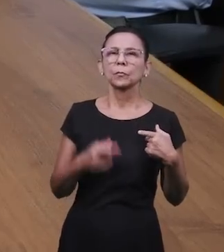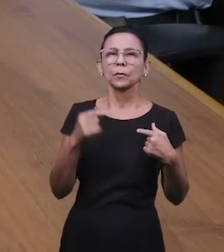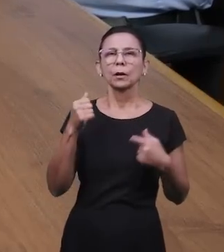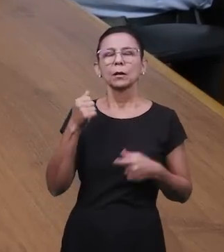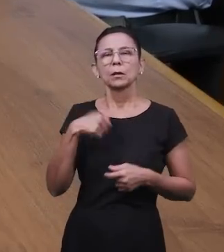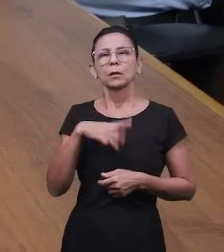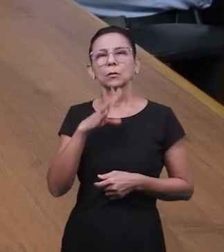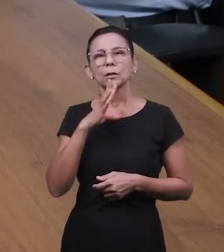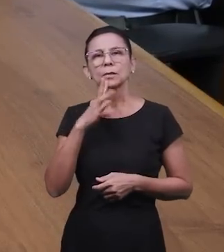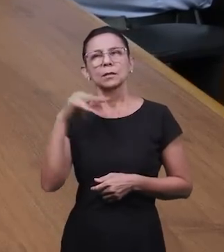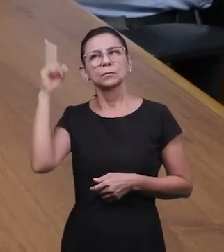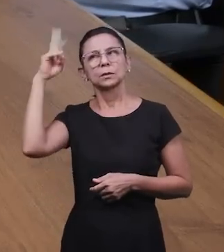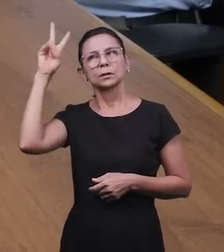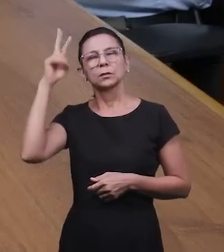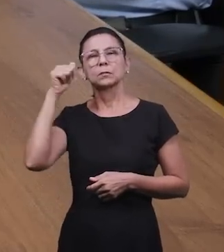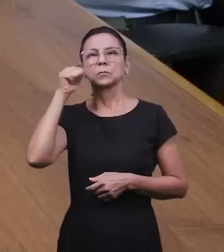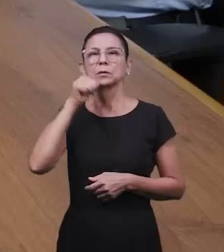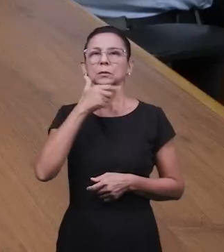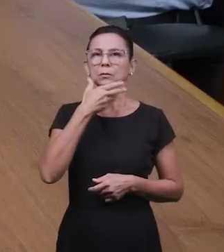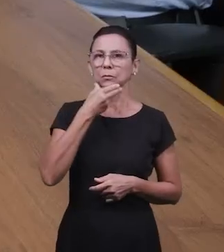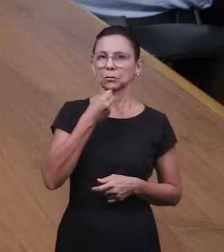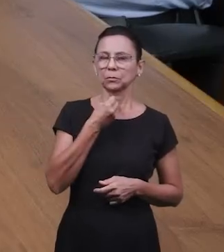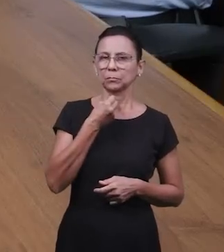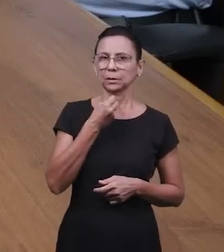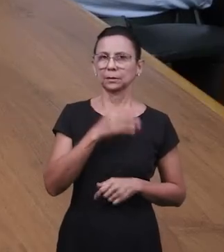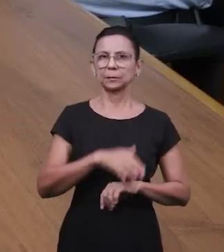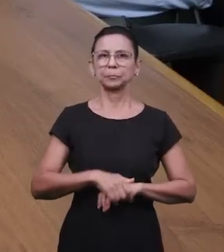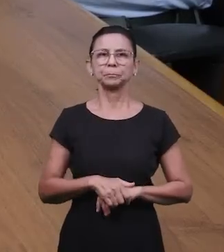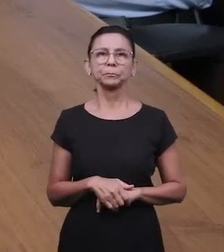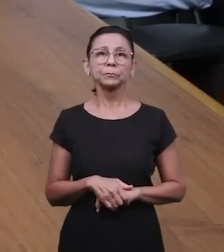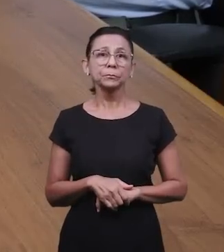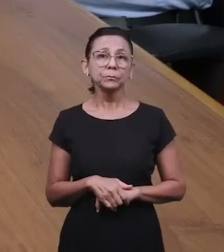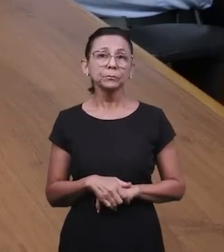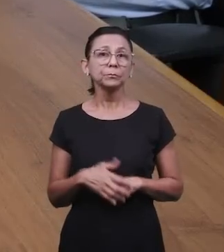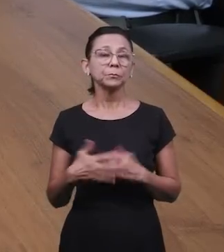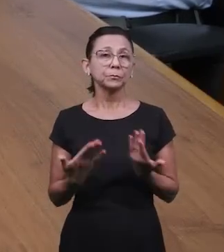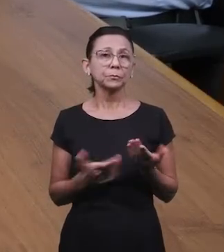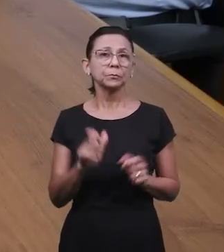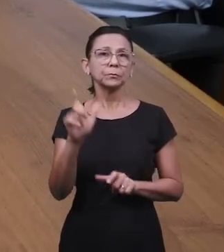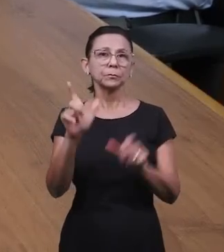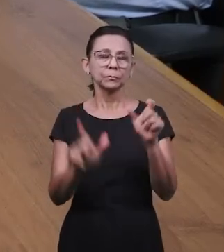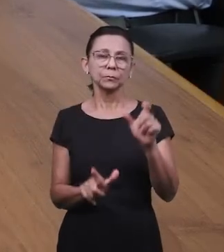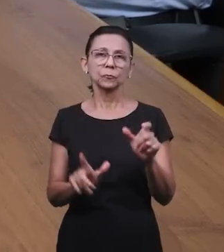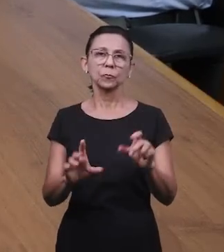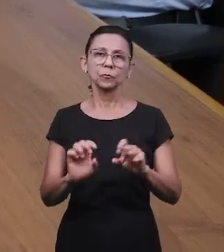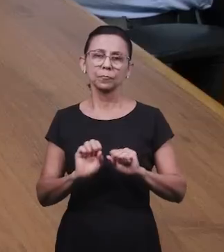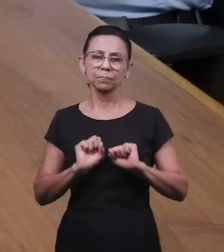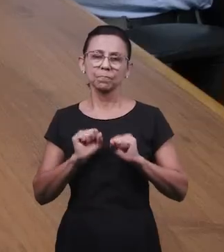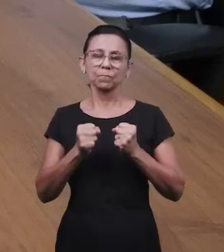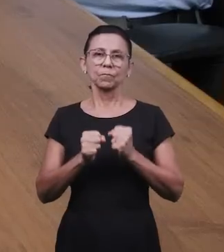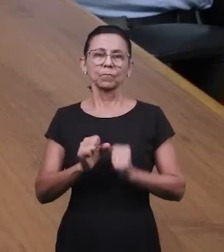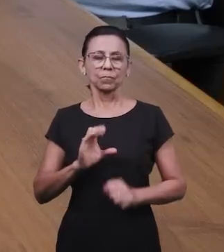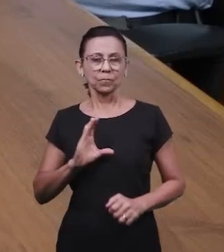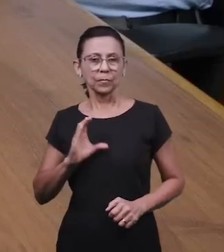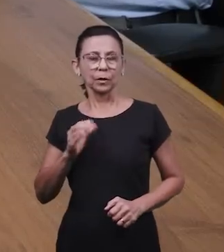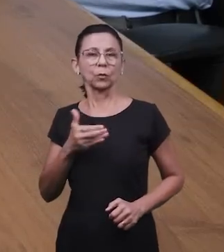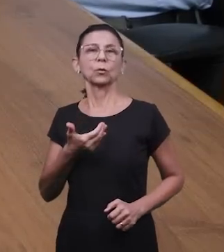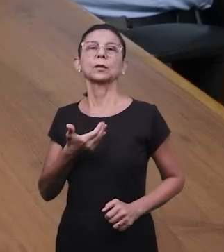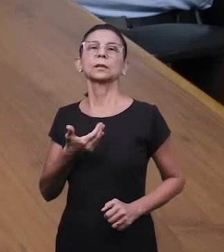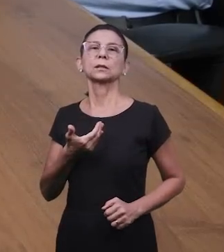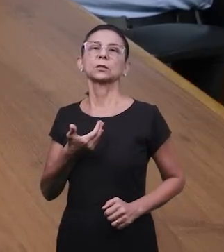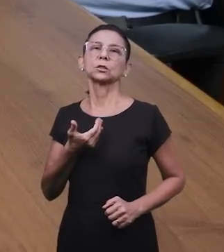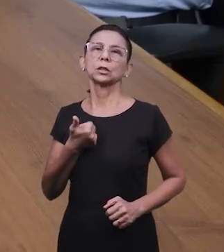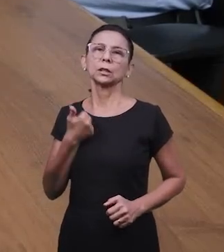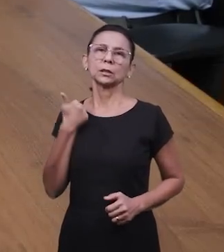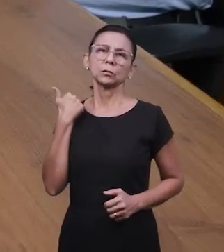homens, mulheres, pessoas que deram a sua vida por uma causa, né? E às